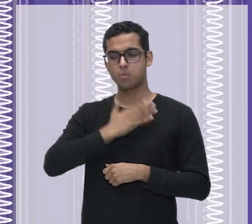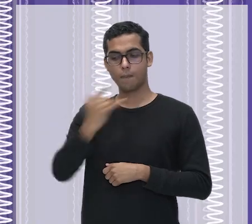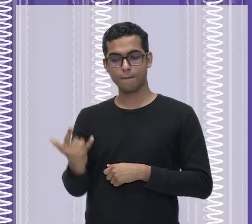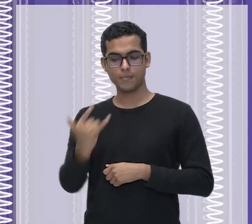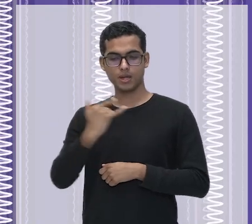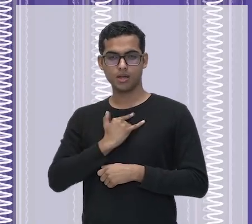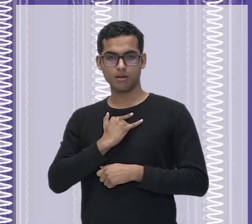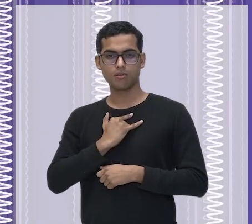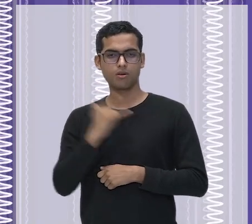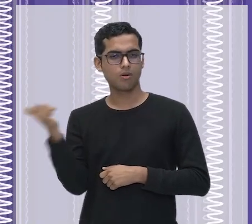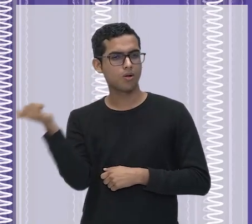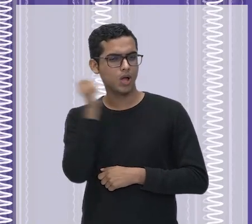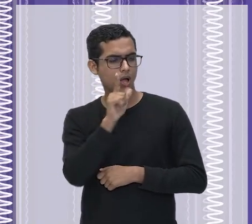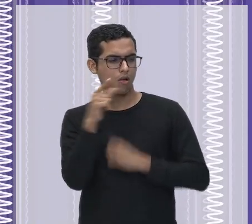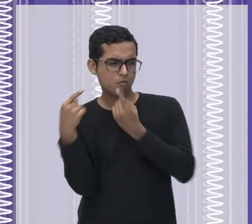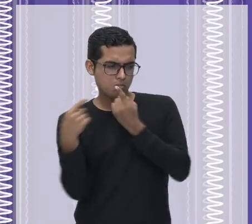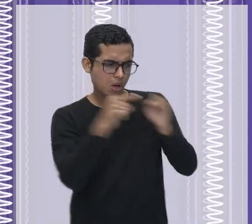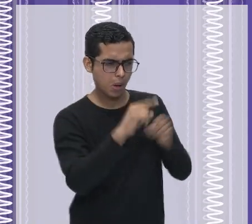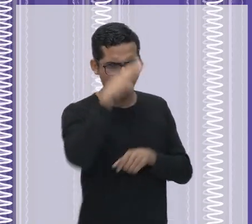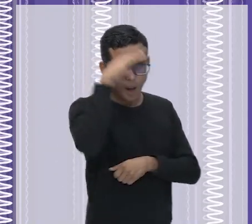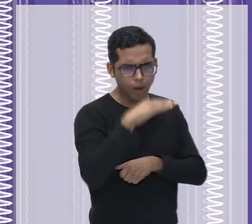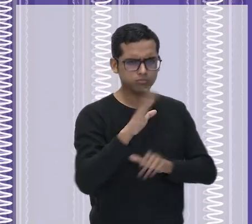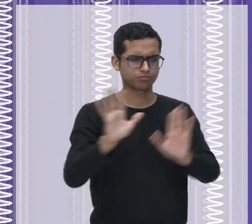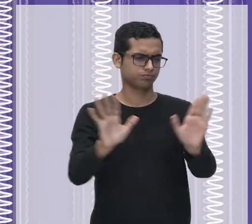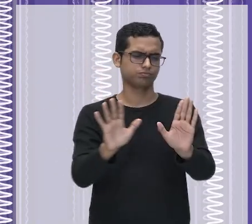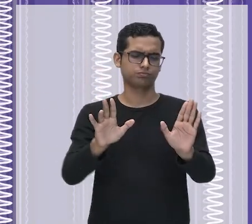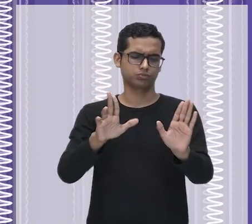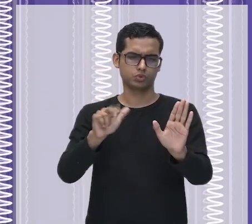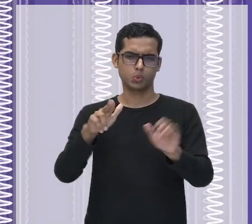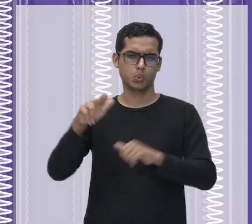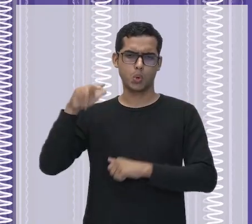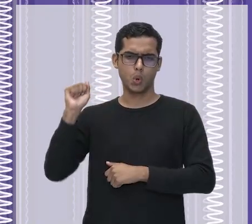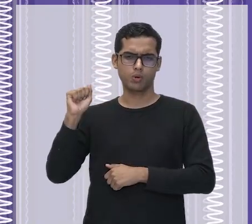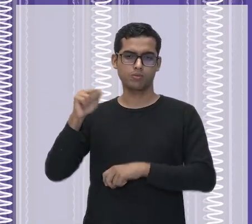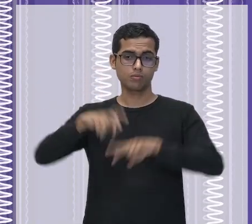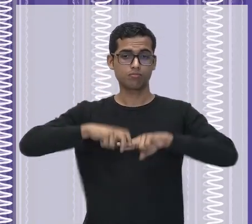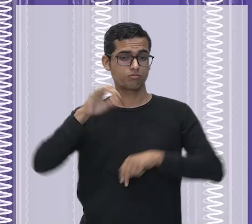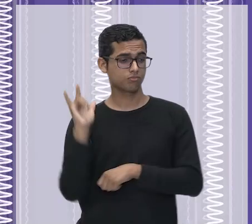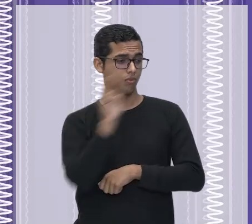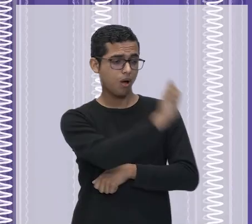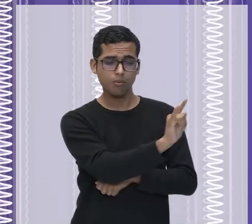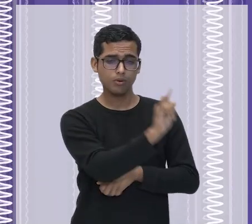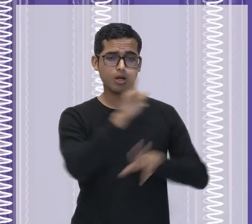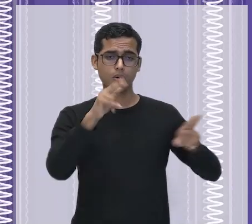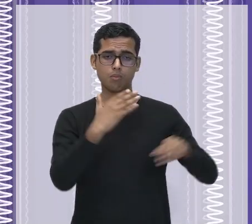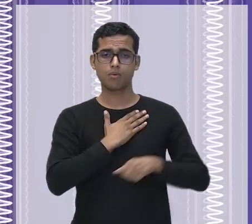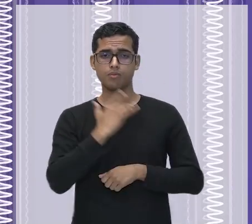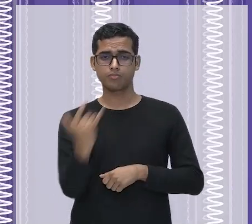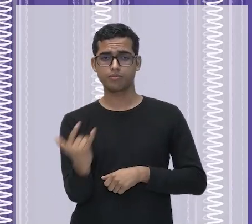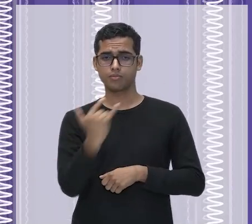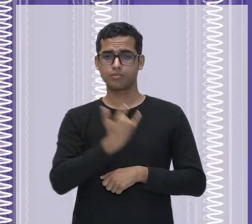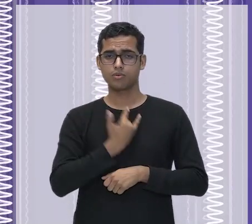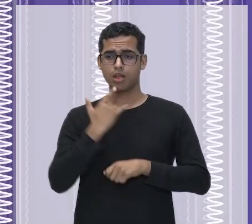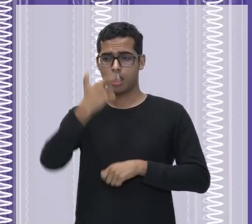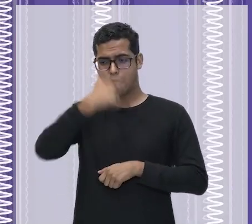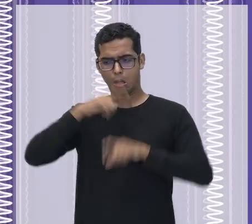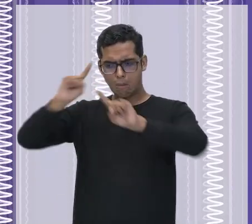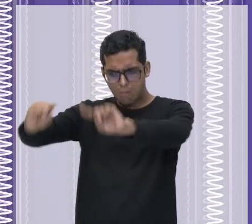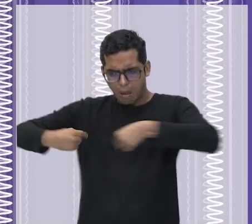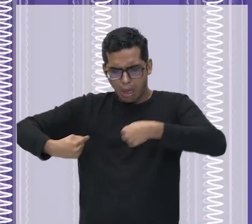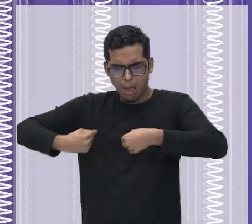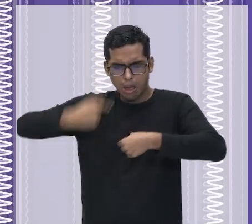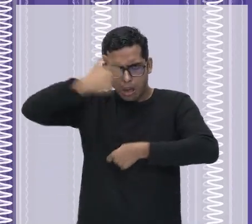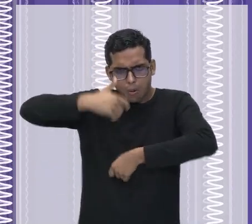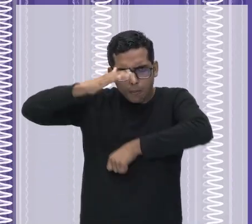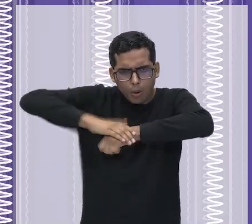eu não farei mal algum àquela pessoa, porque eu amo aquela pessoa como a mim mesmo. Eu jamais farei um mal, algo de ruim